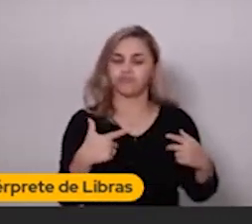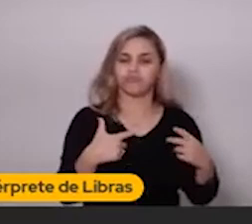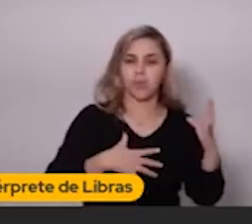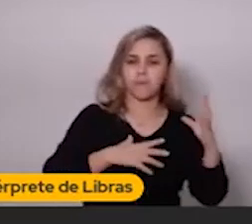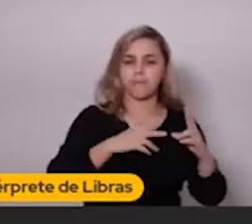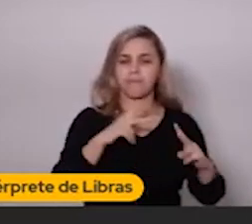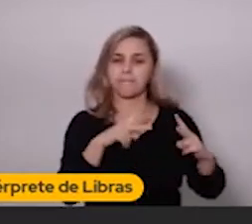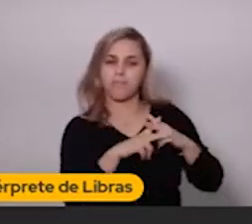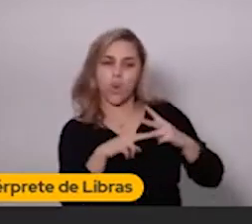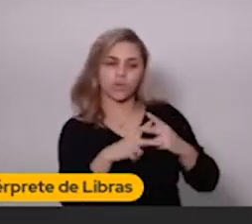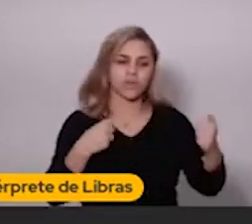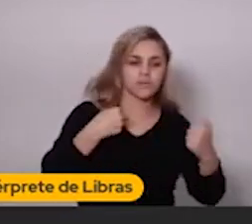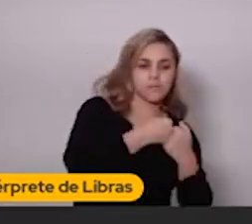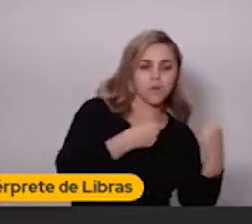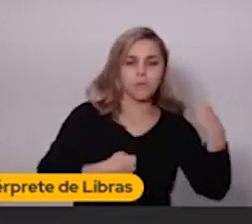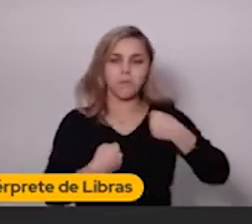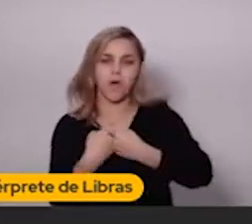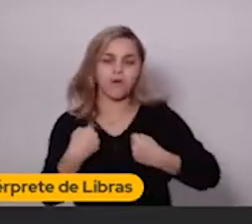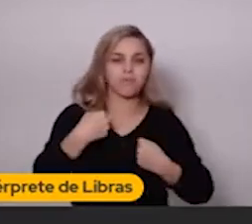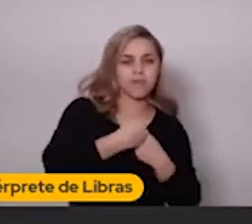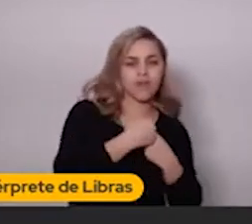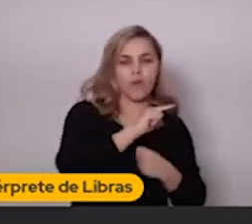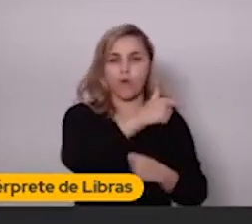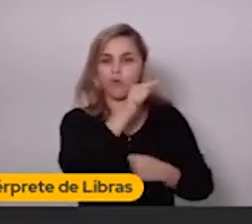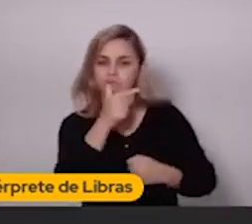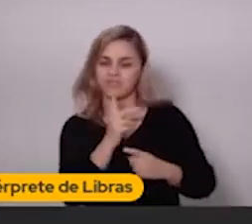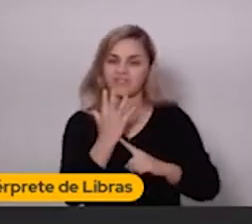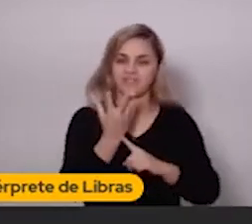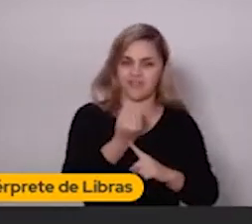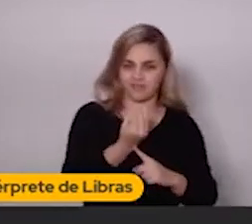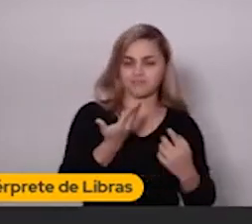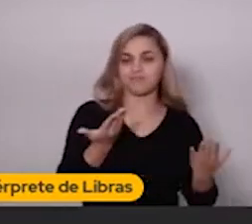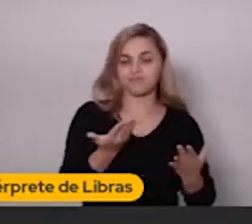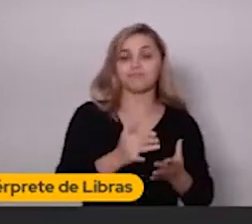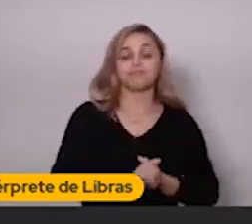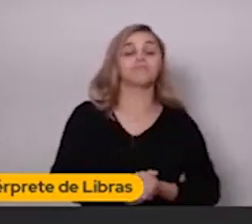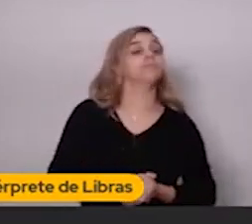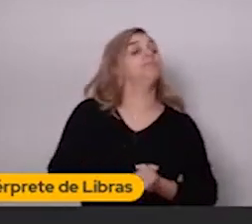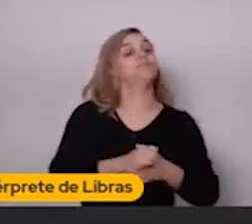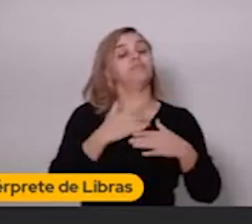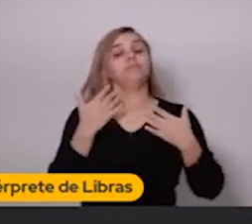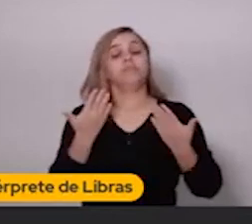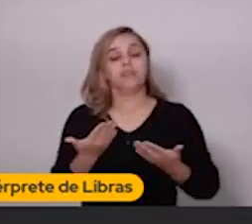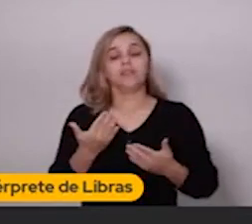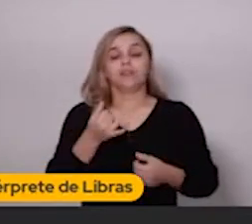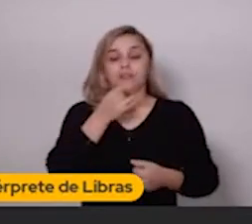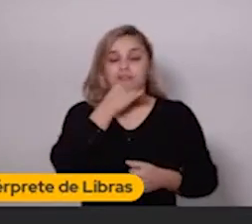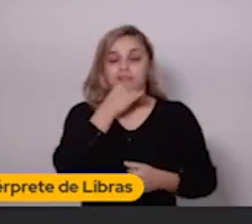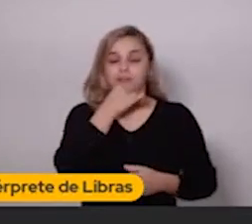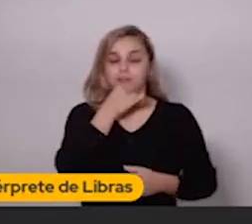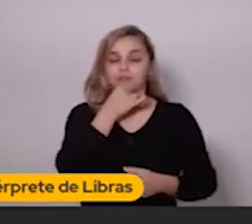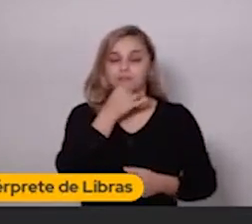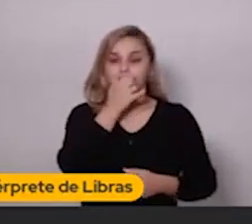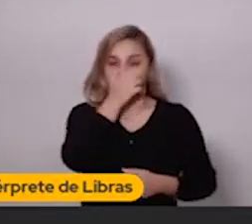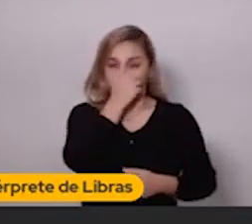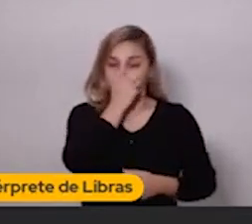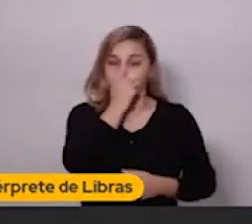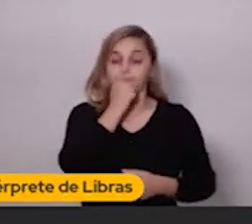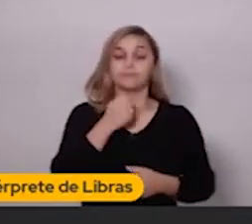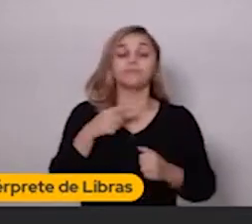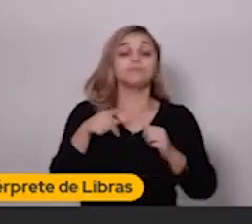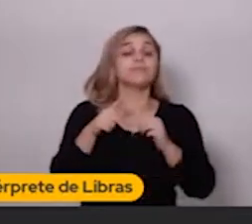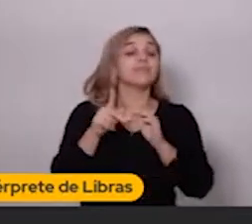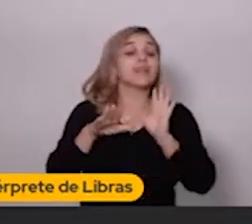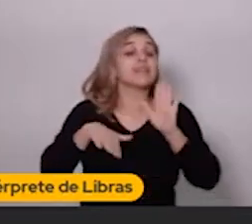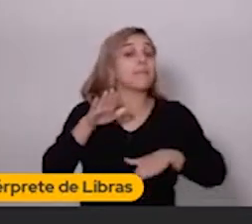nas lutas de boxing, Muay Thai e outras artes marciais. Então, os outros casos, né, o restante do